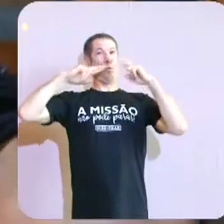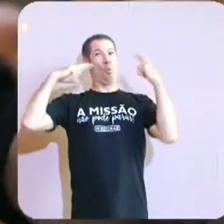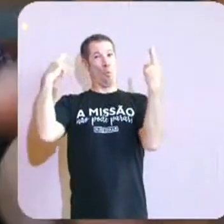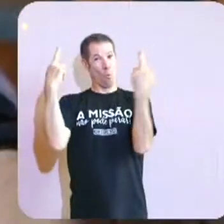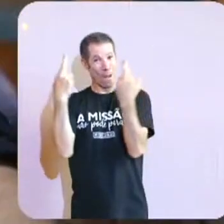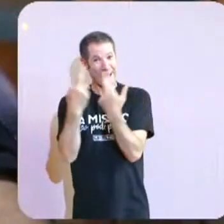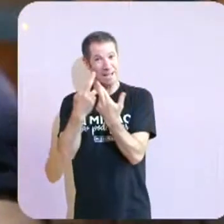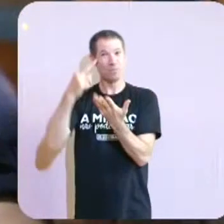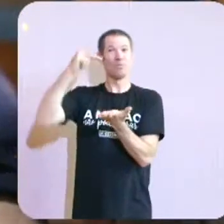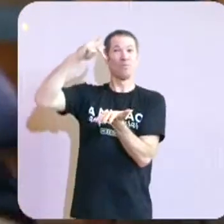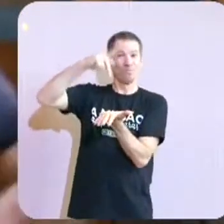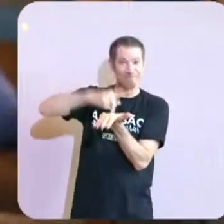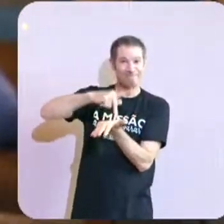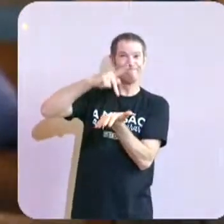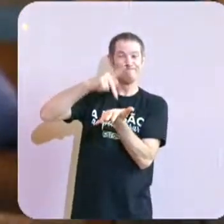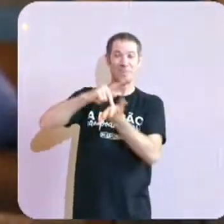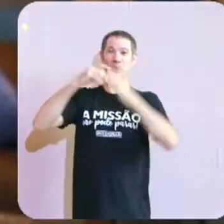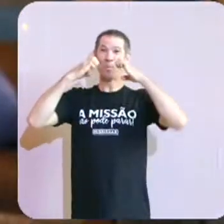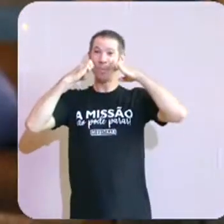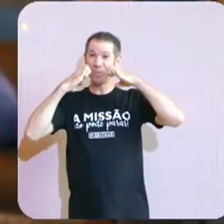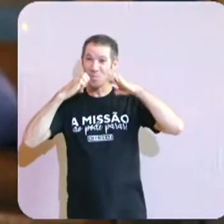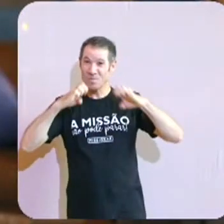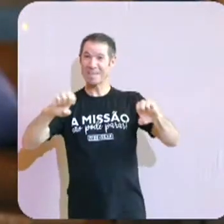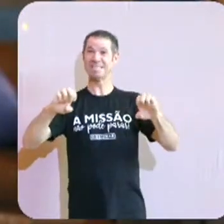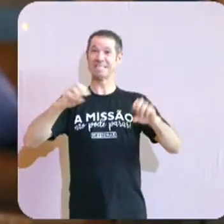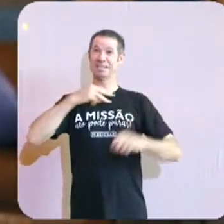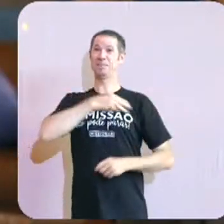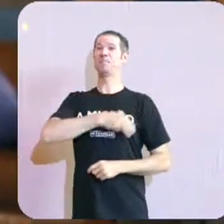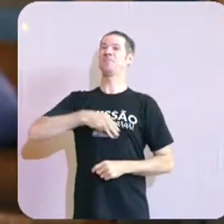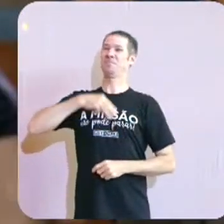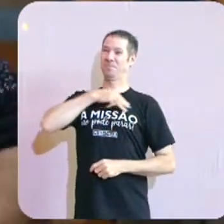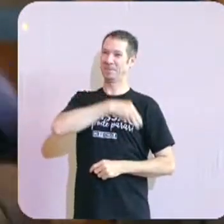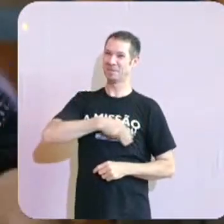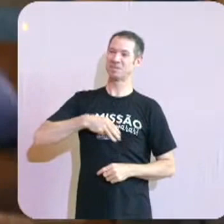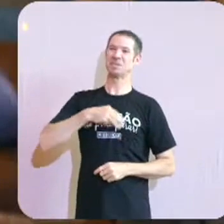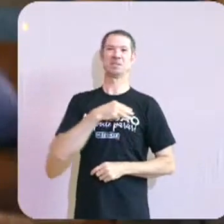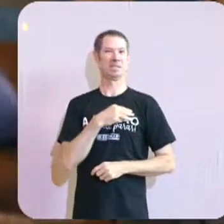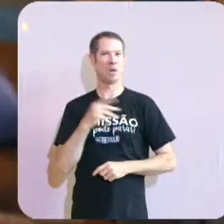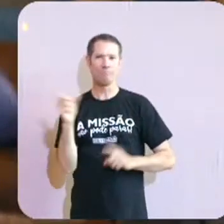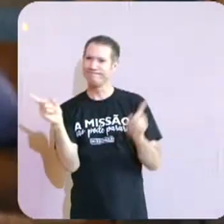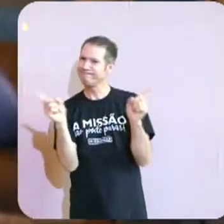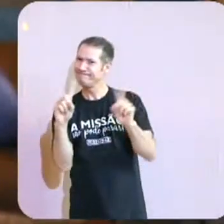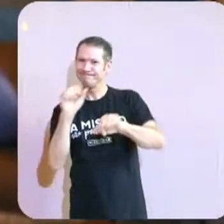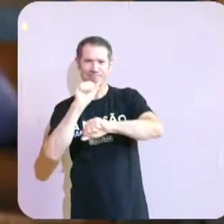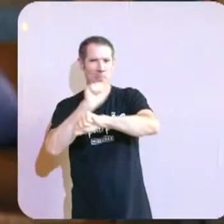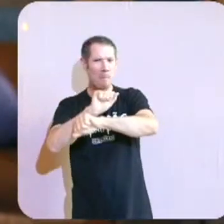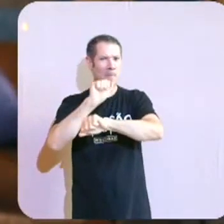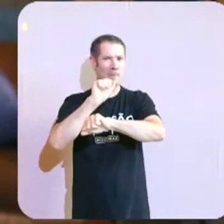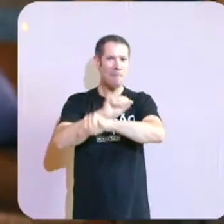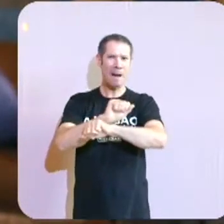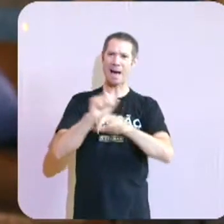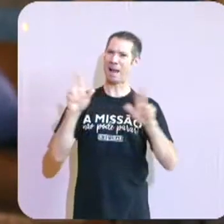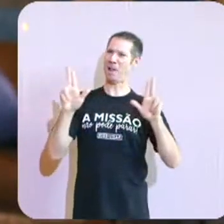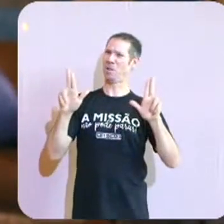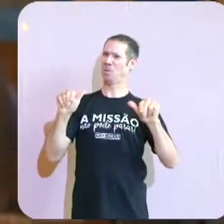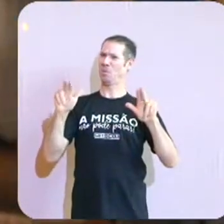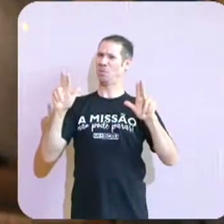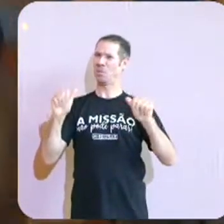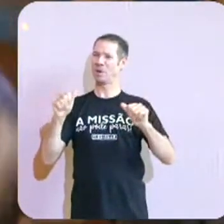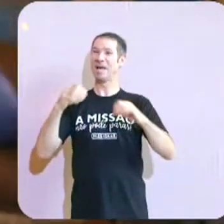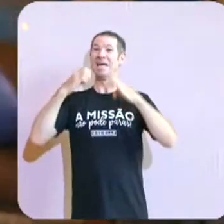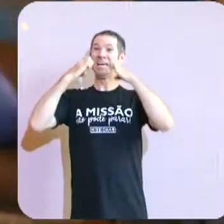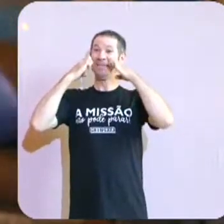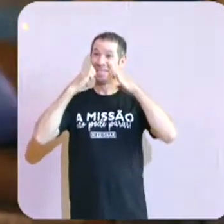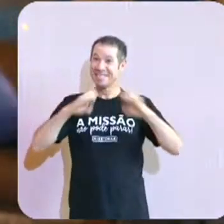o verdadeiro evangelho, esse evangelho da missão, esse evangelho que não vai parar de avançar, é o